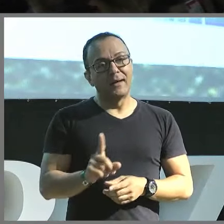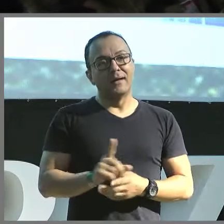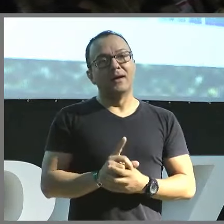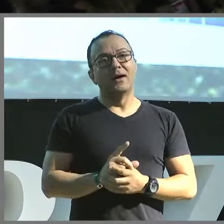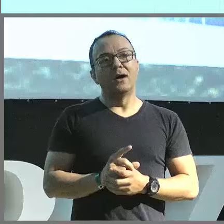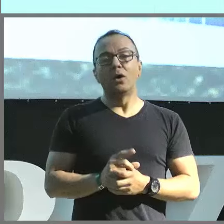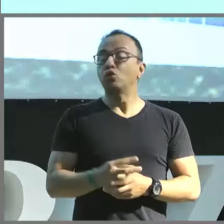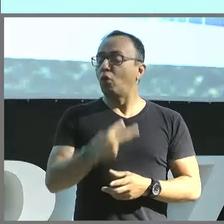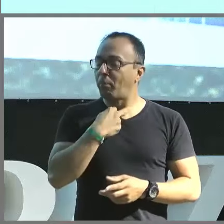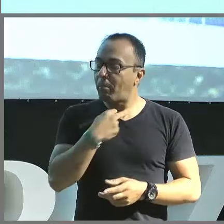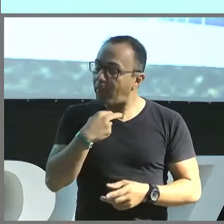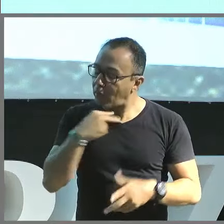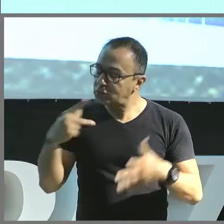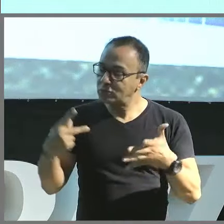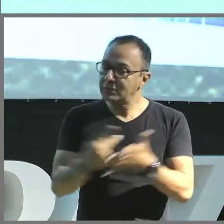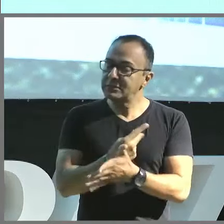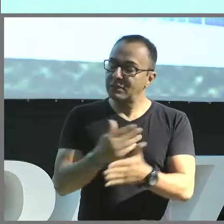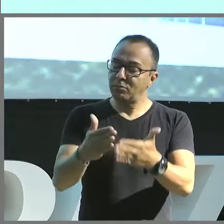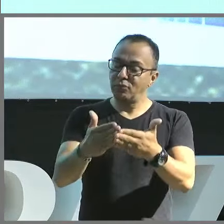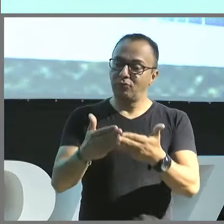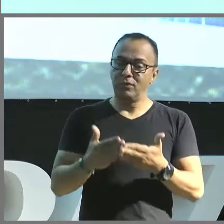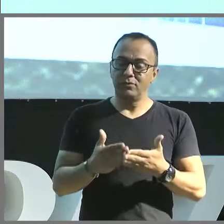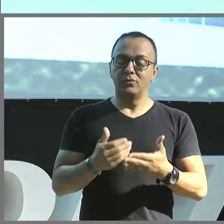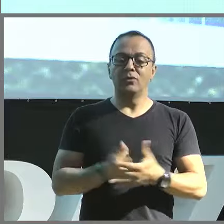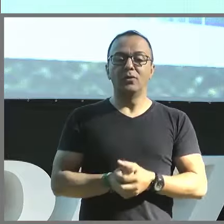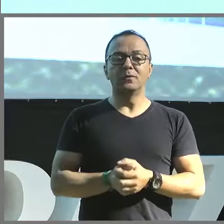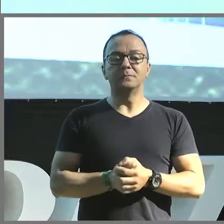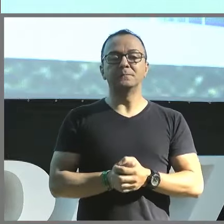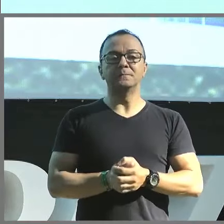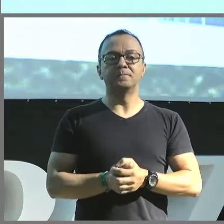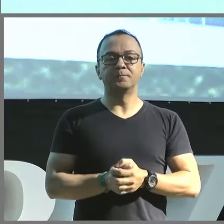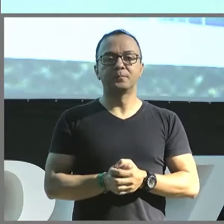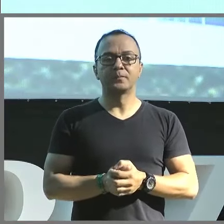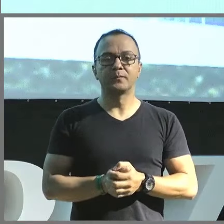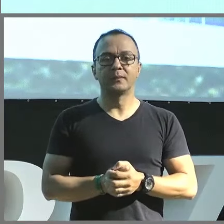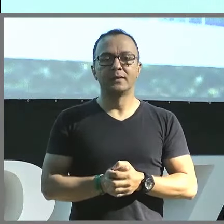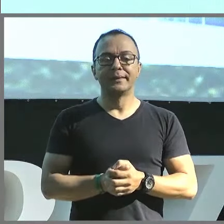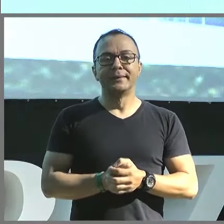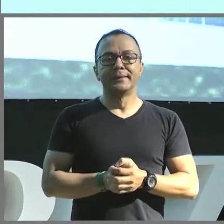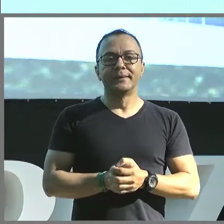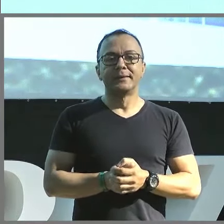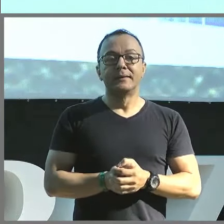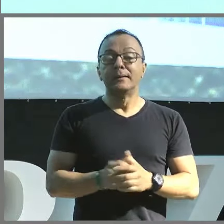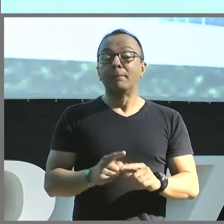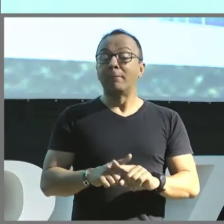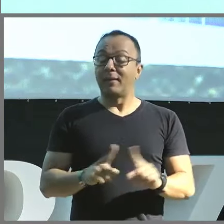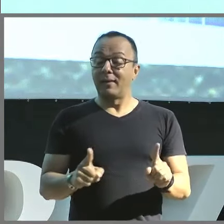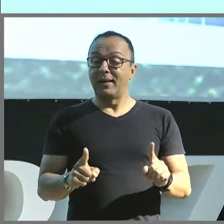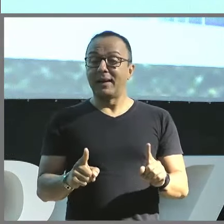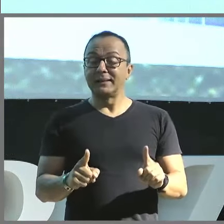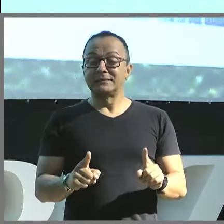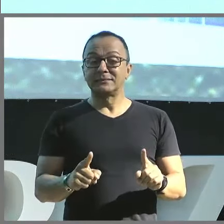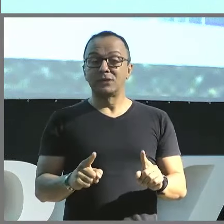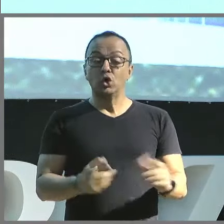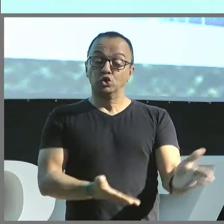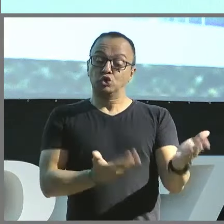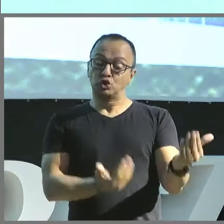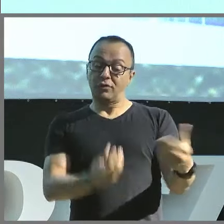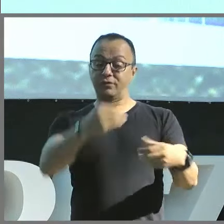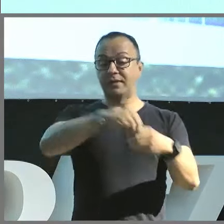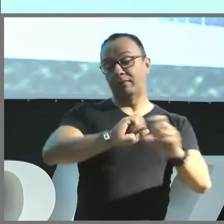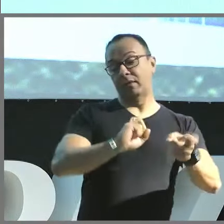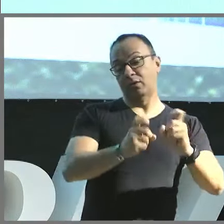deva acontecer e justificar um comportamento indisciplinado dentro do grupo, mas a disciplina só é alcançada